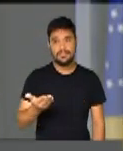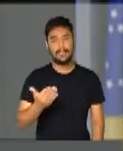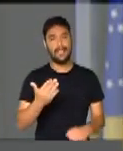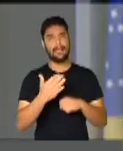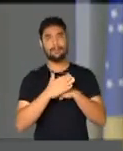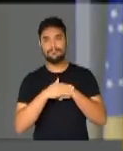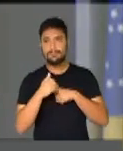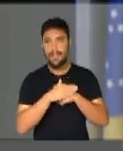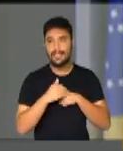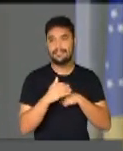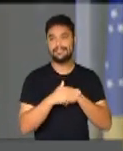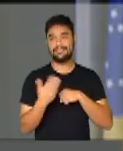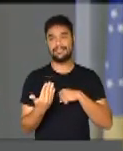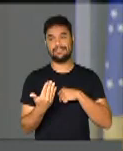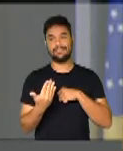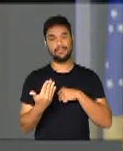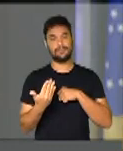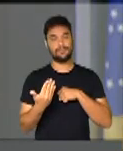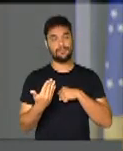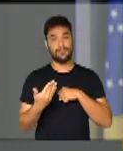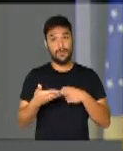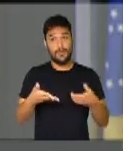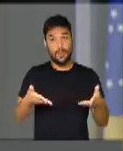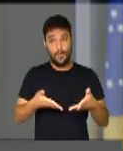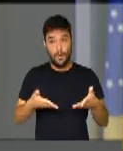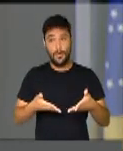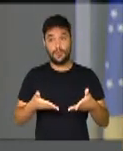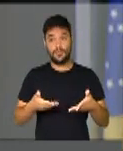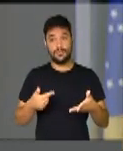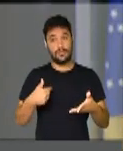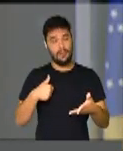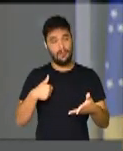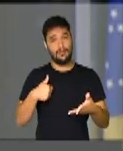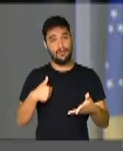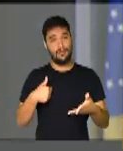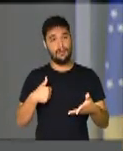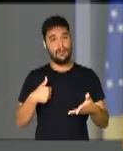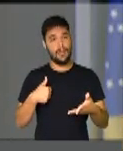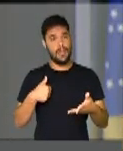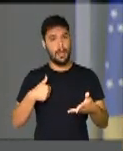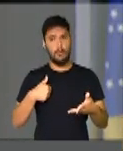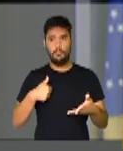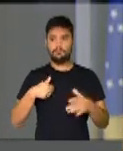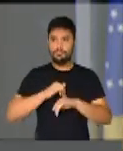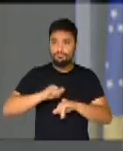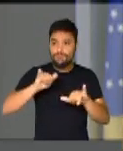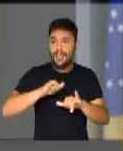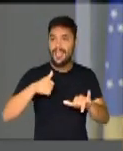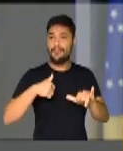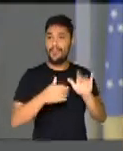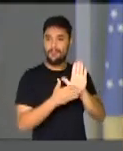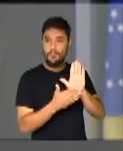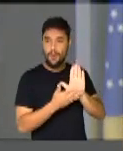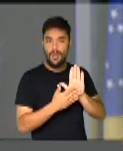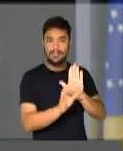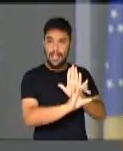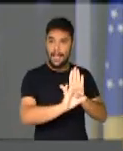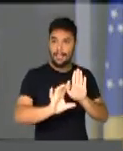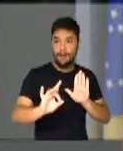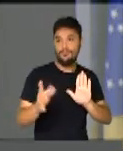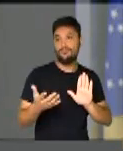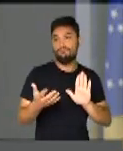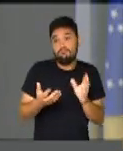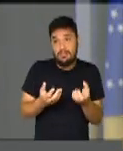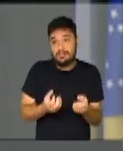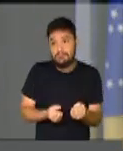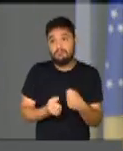como cada um me recebeu e recebeu as minhas propostas, dando